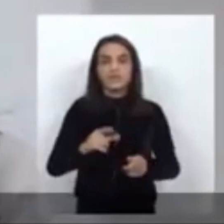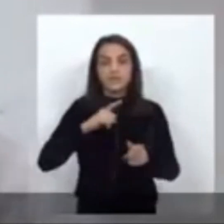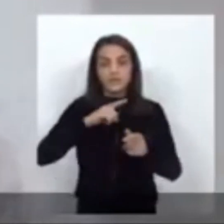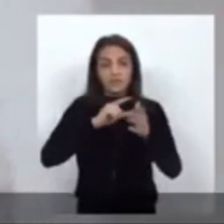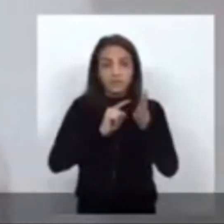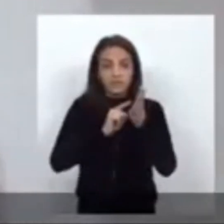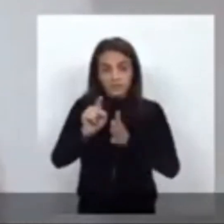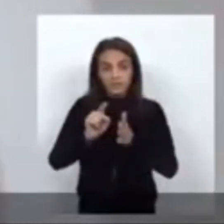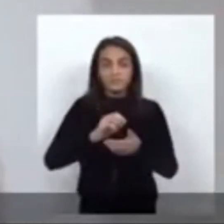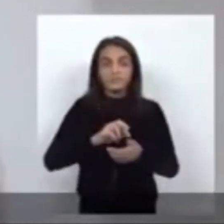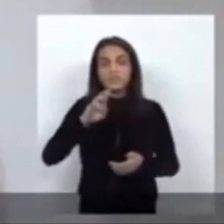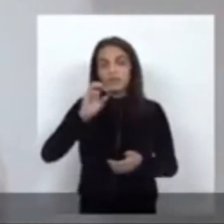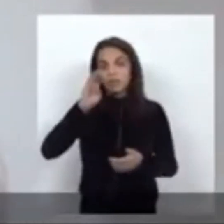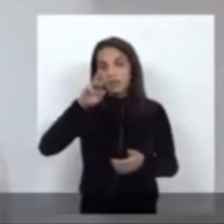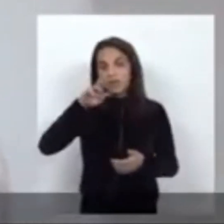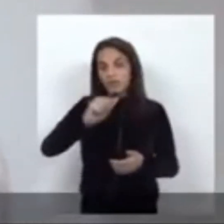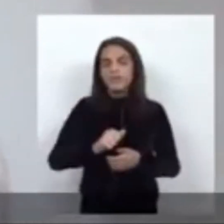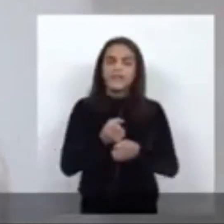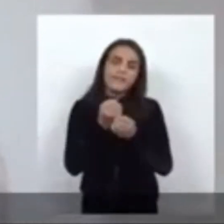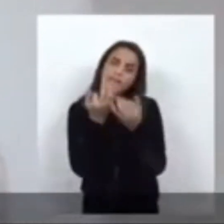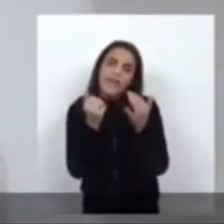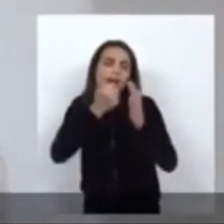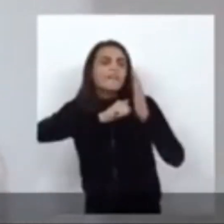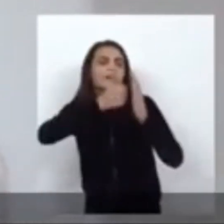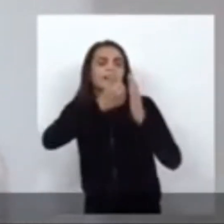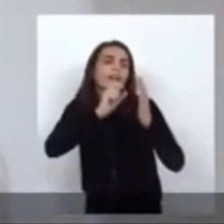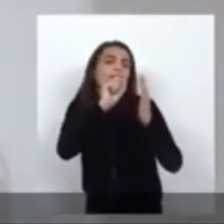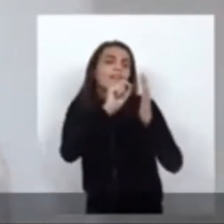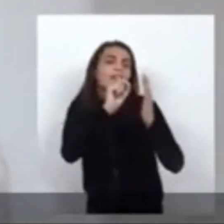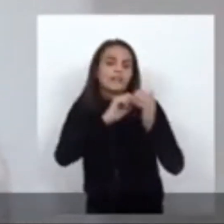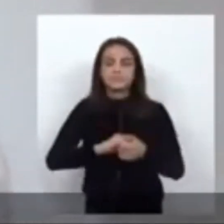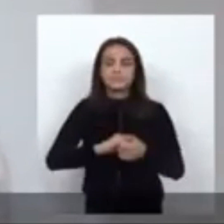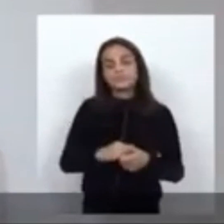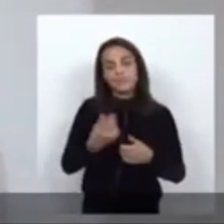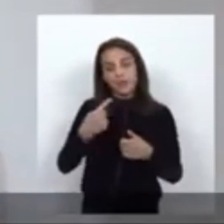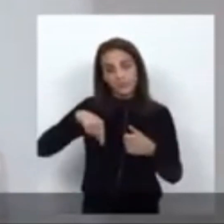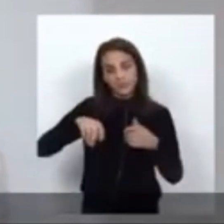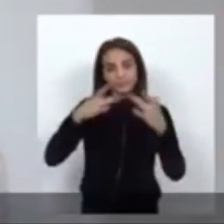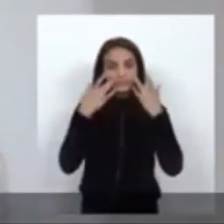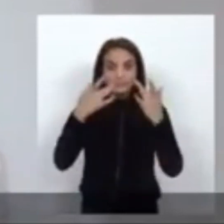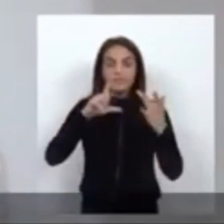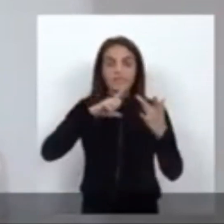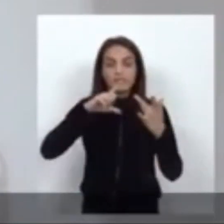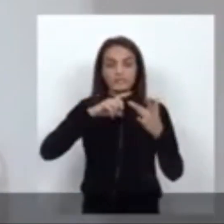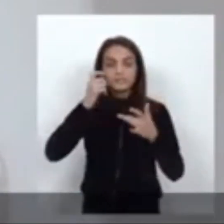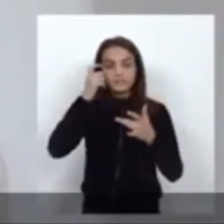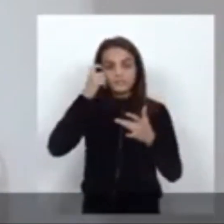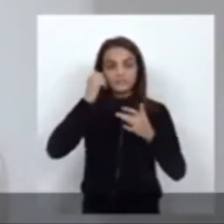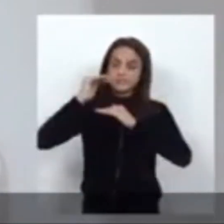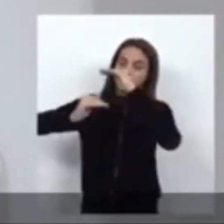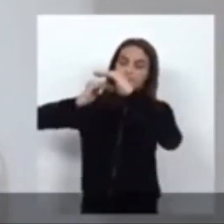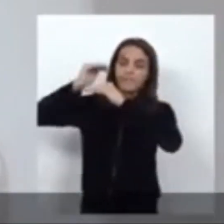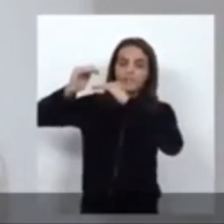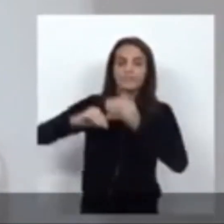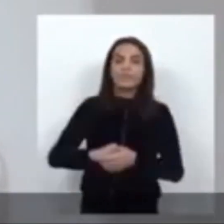pergunta, Roberta, dizendo assim, quem avalia quem? Então, a gente apresentou aqui que tem aí um processo